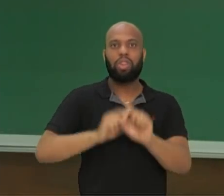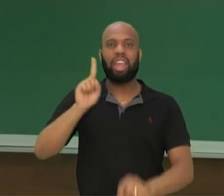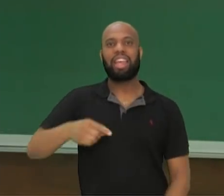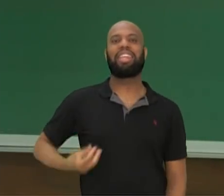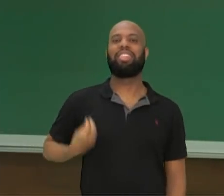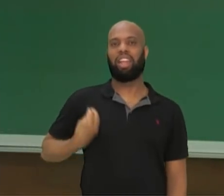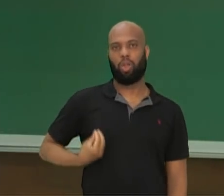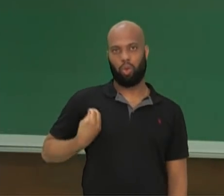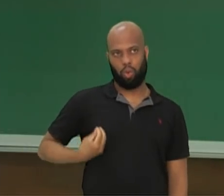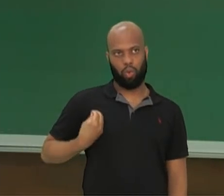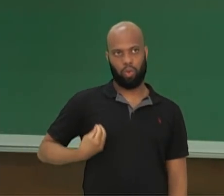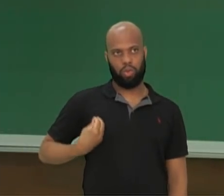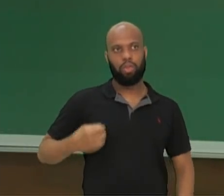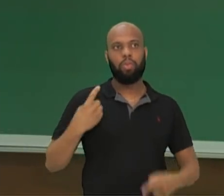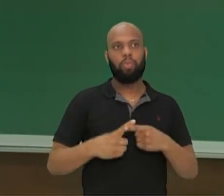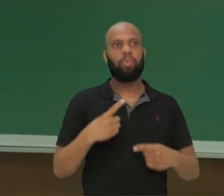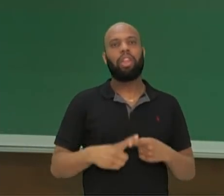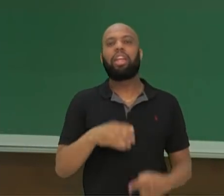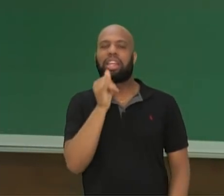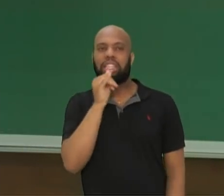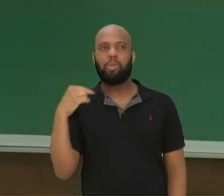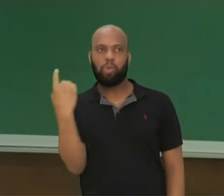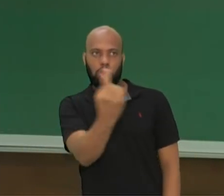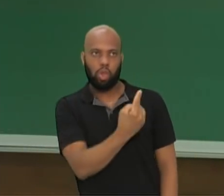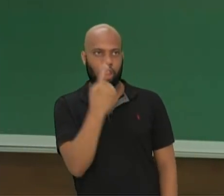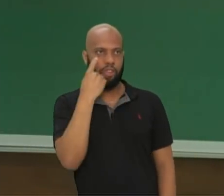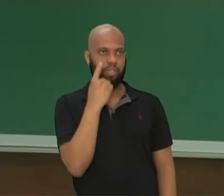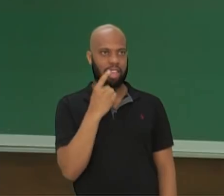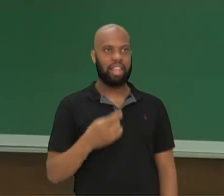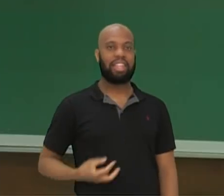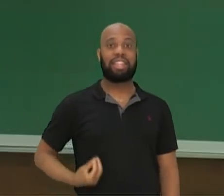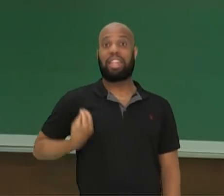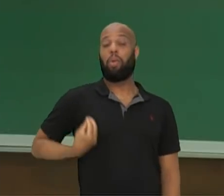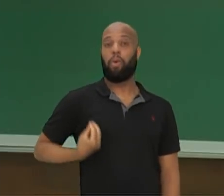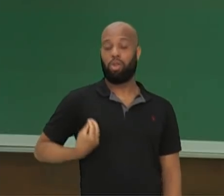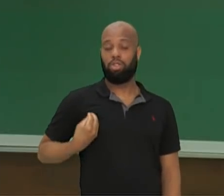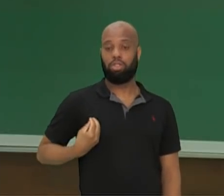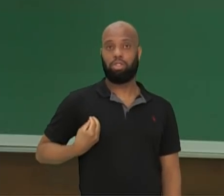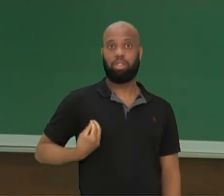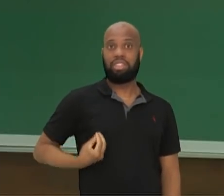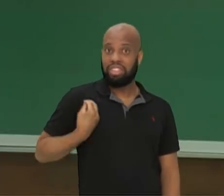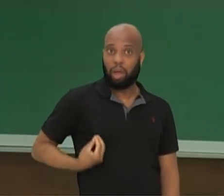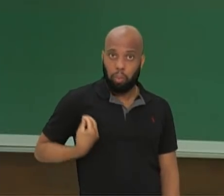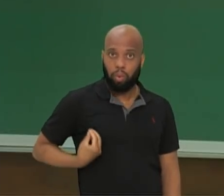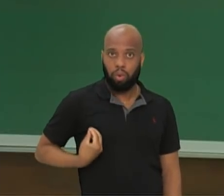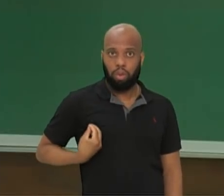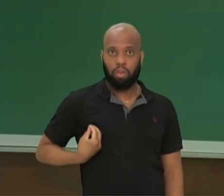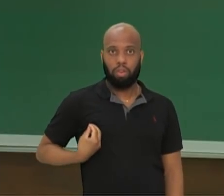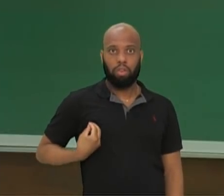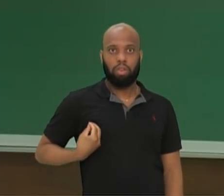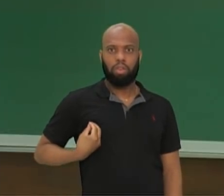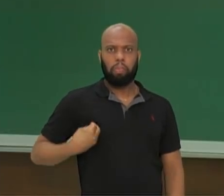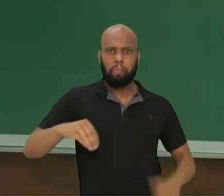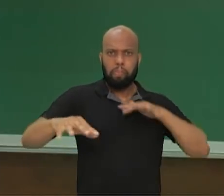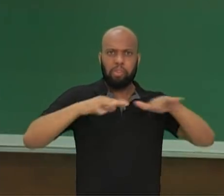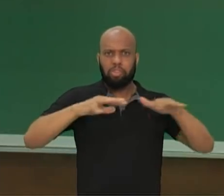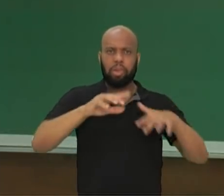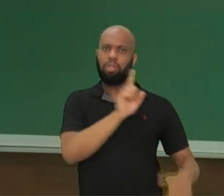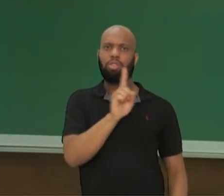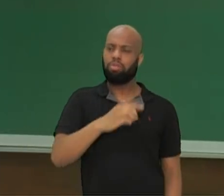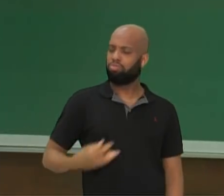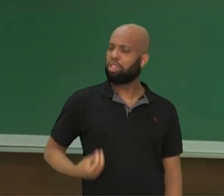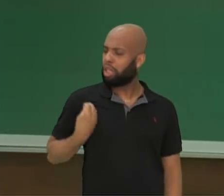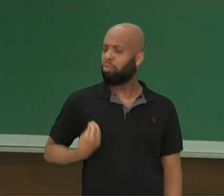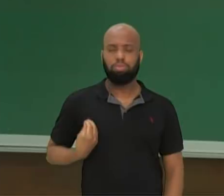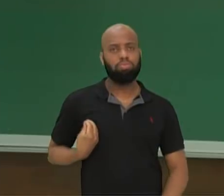estado. Veja a diferença, quando eu vejo aqui, né, quando eu leio estamos, eu não tenho uma ideia de movimento, né,